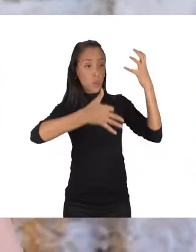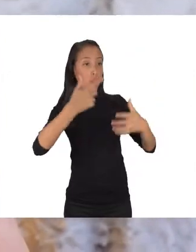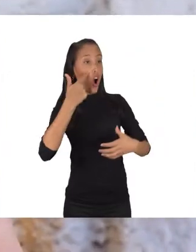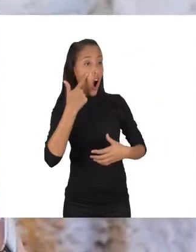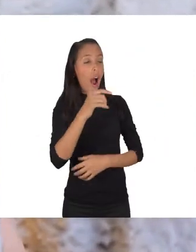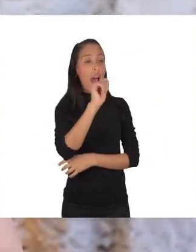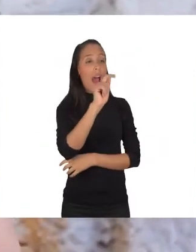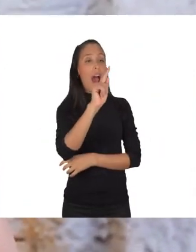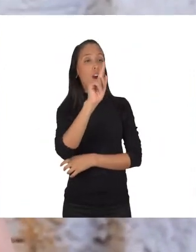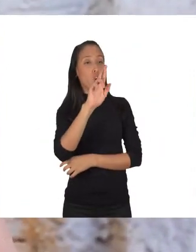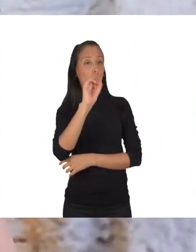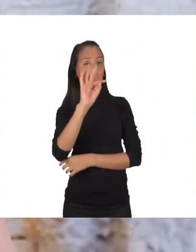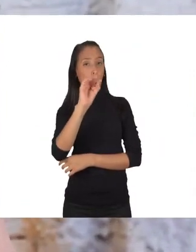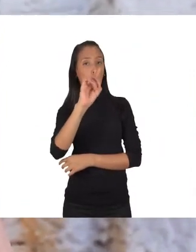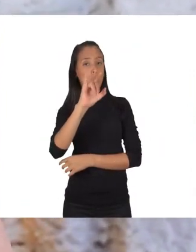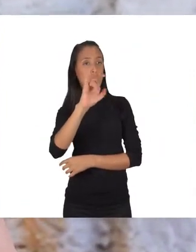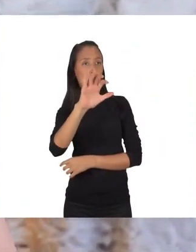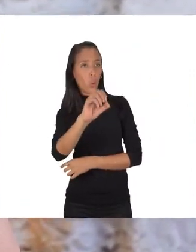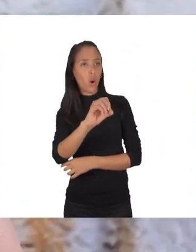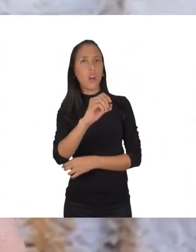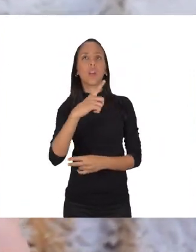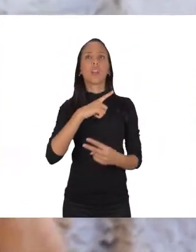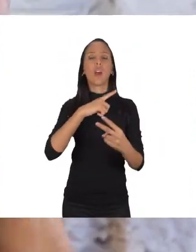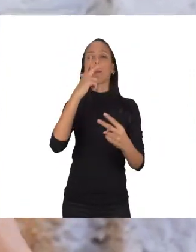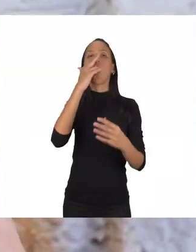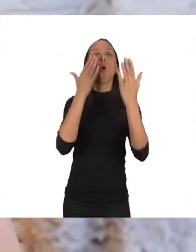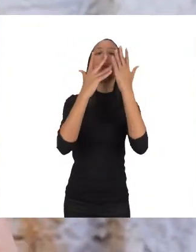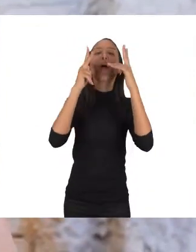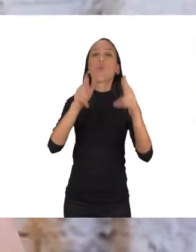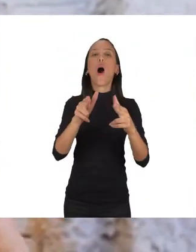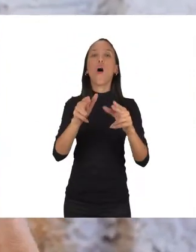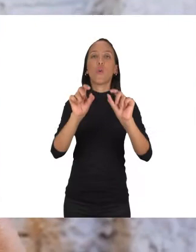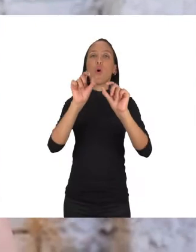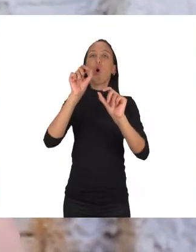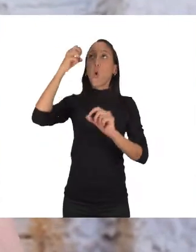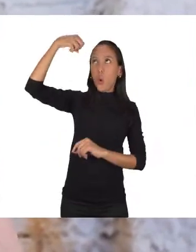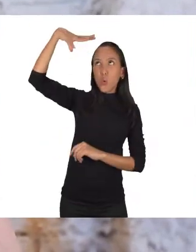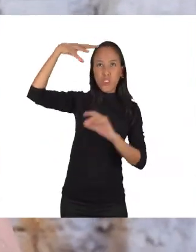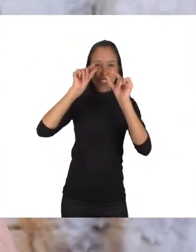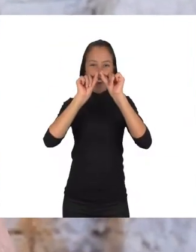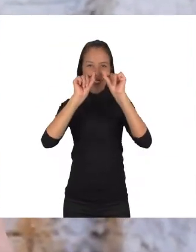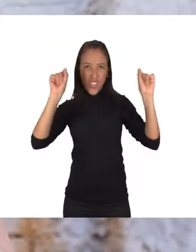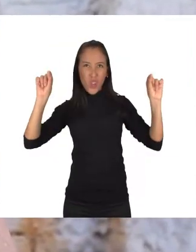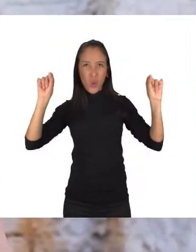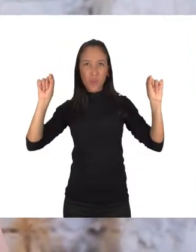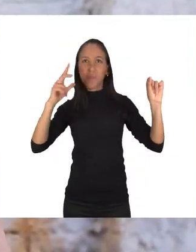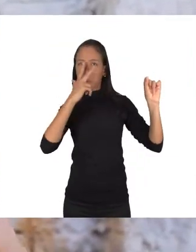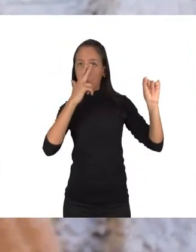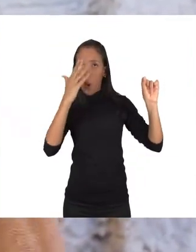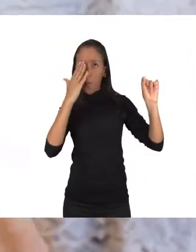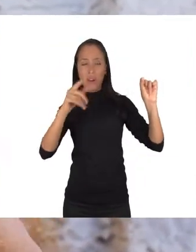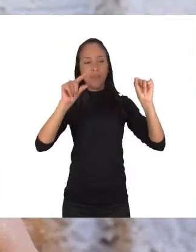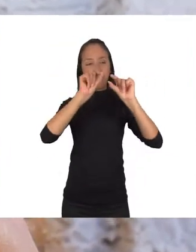atua no aonde os dois fios, né, é como se fosse fio de luz dos nervos. Então, o que acontece? Os dois